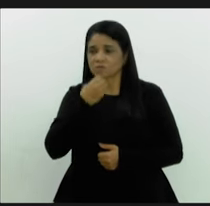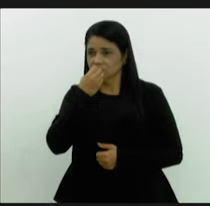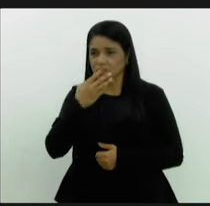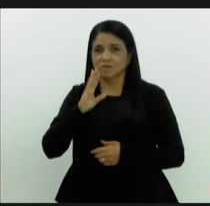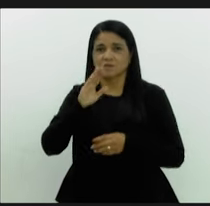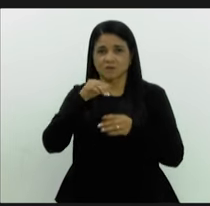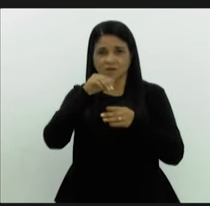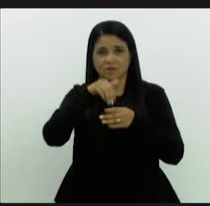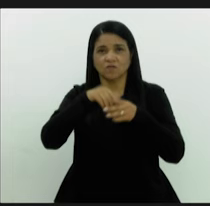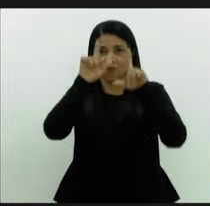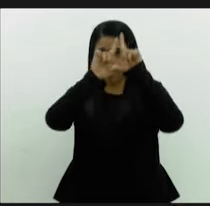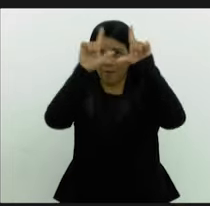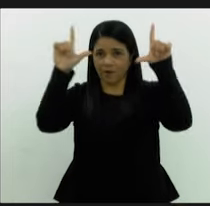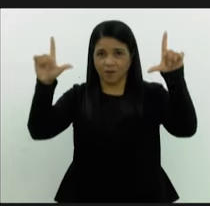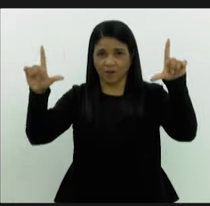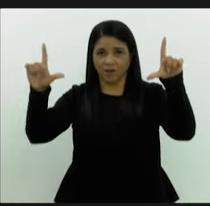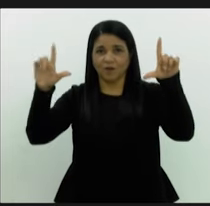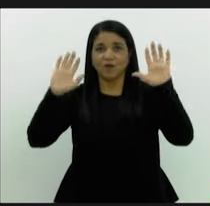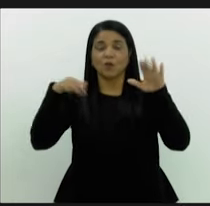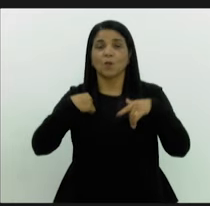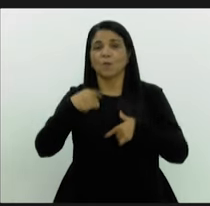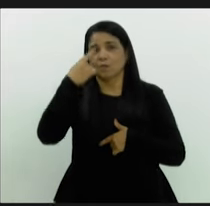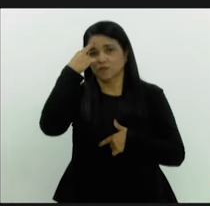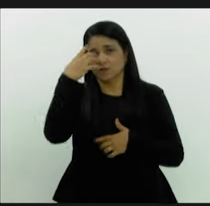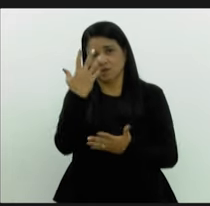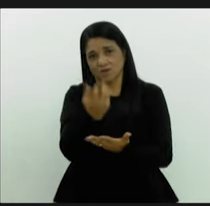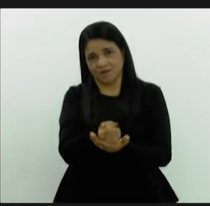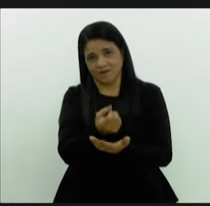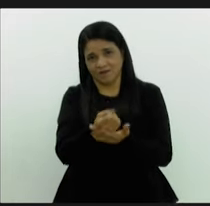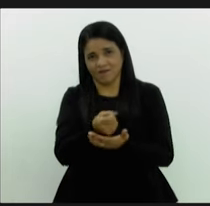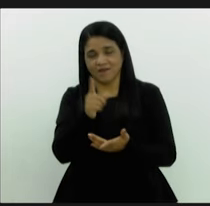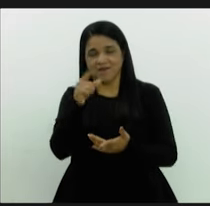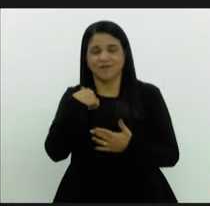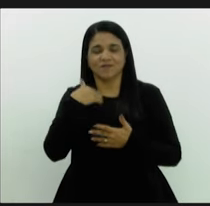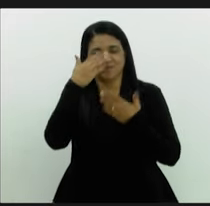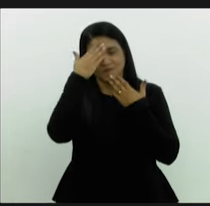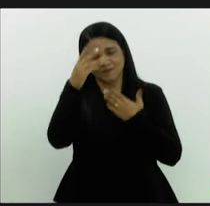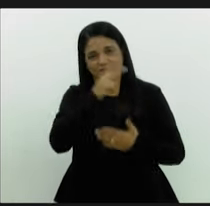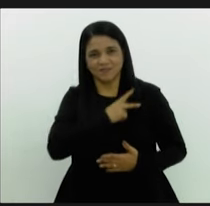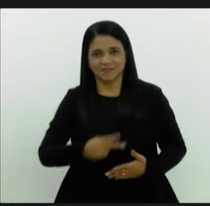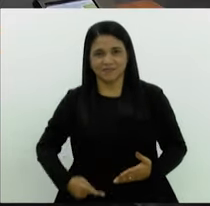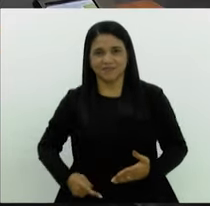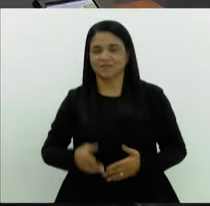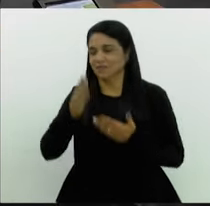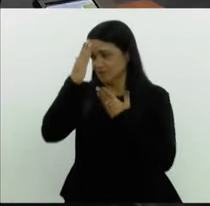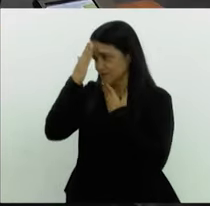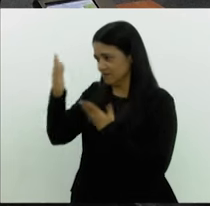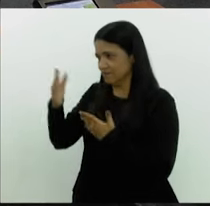precisa eu gravar, está bem. Eu pensei que eu tinha que gravar o vídeo. Obrigado, presidente. Eu que agradeço, amigo.